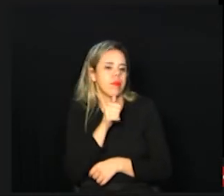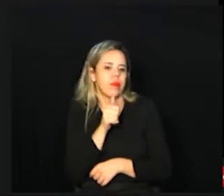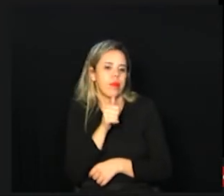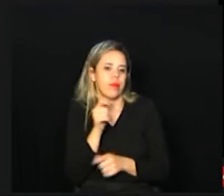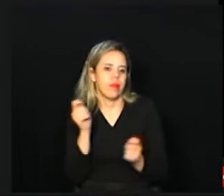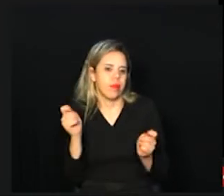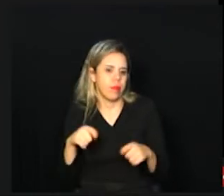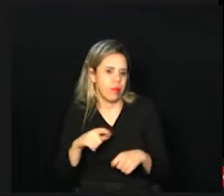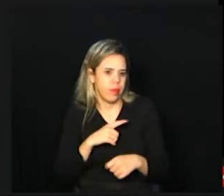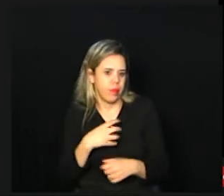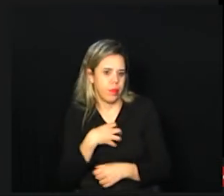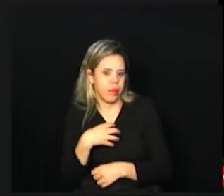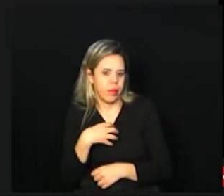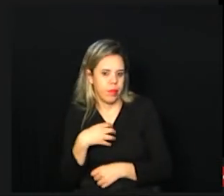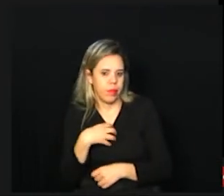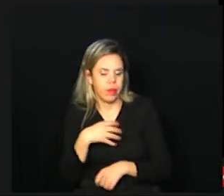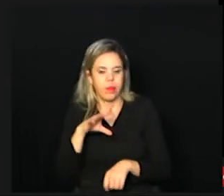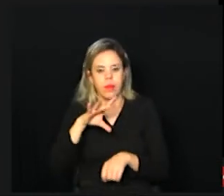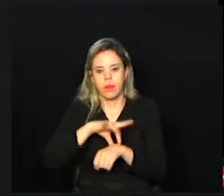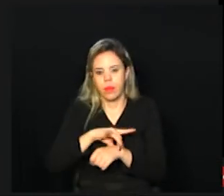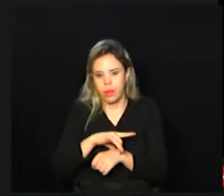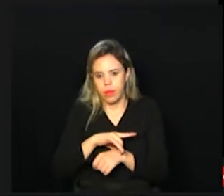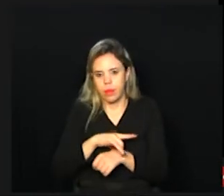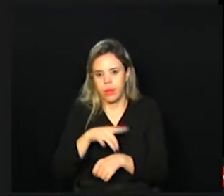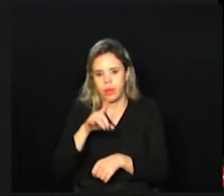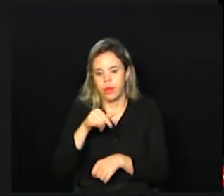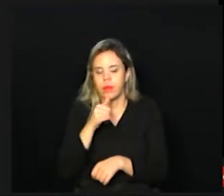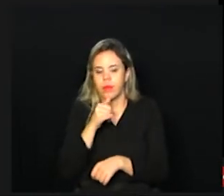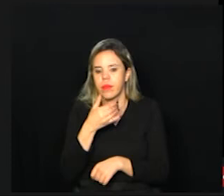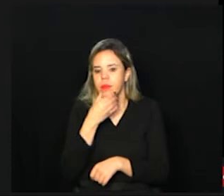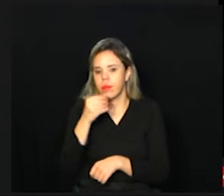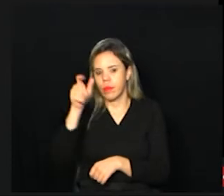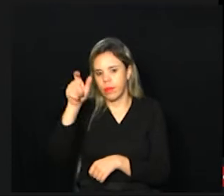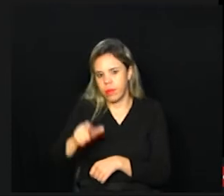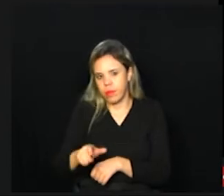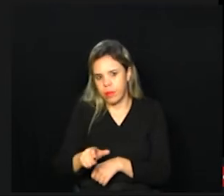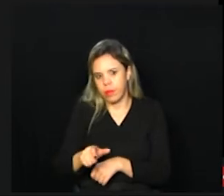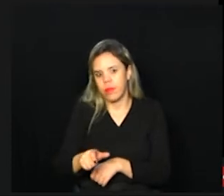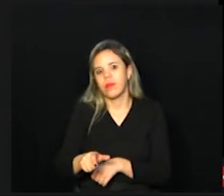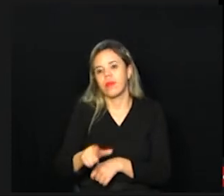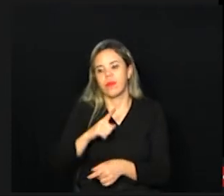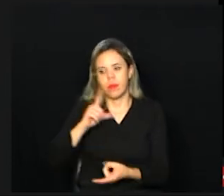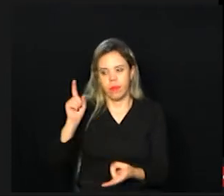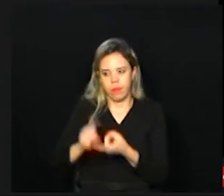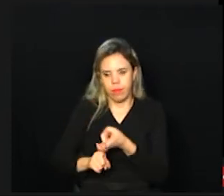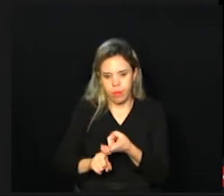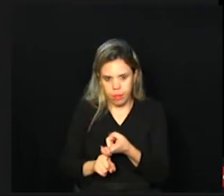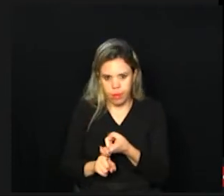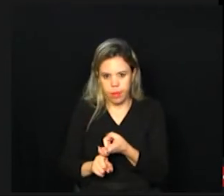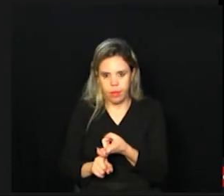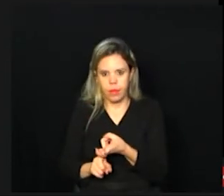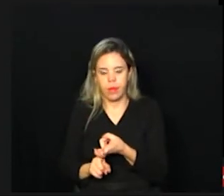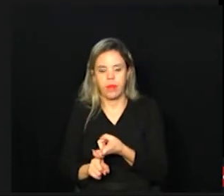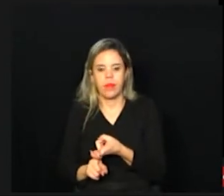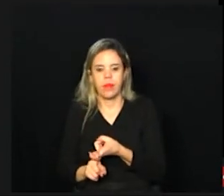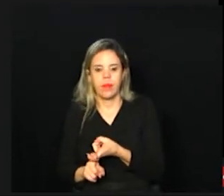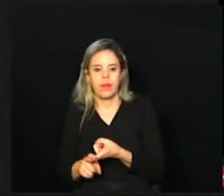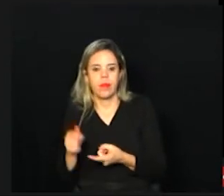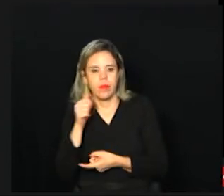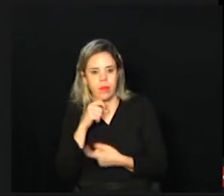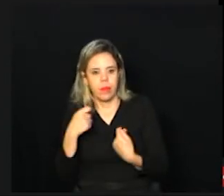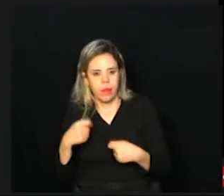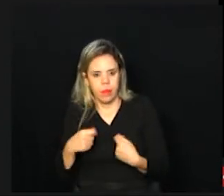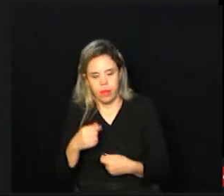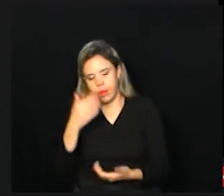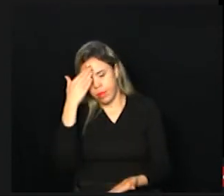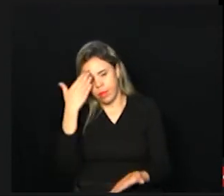se sentir segura é justamente esse agressor ser punibilizado. Para ele ser punibilizado, essa mulher precisa acreditar